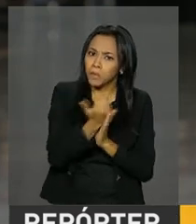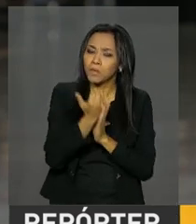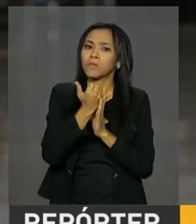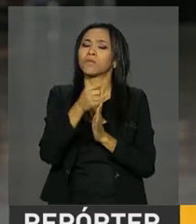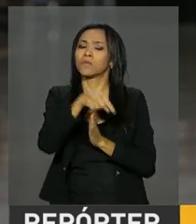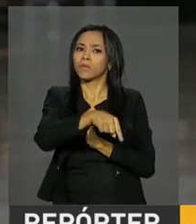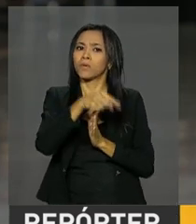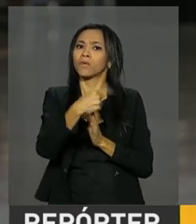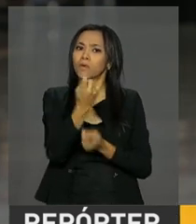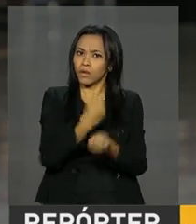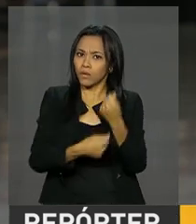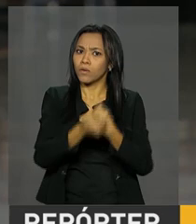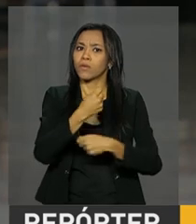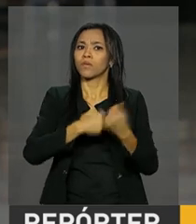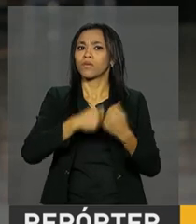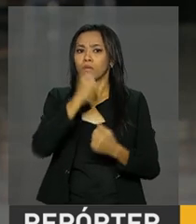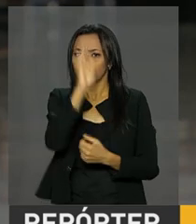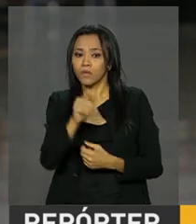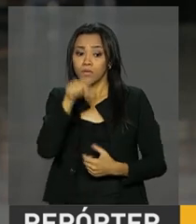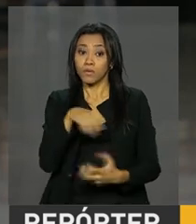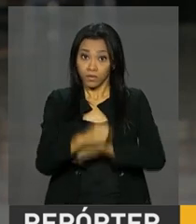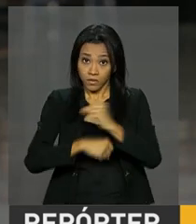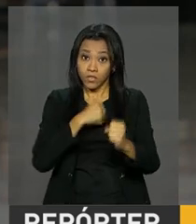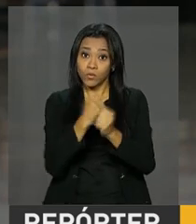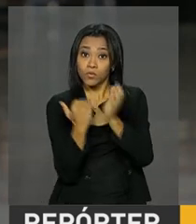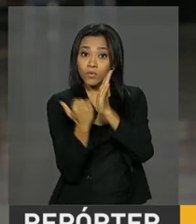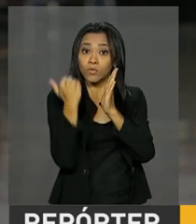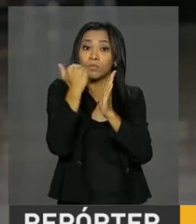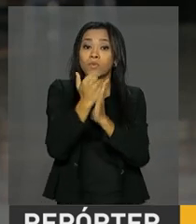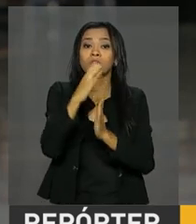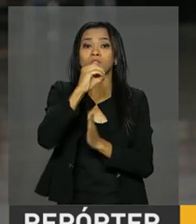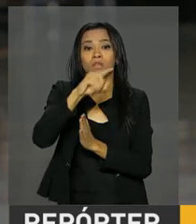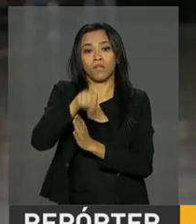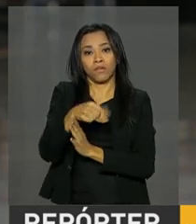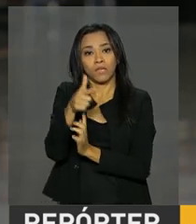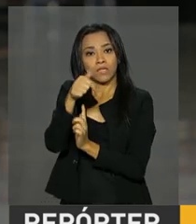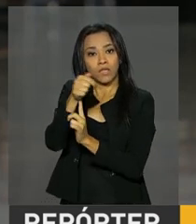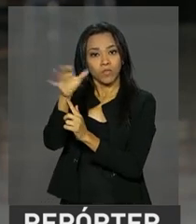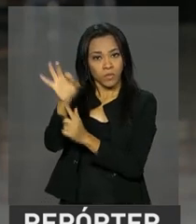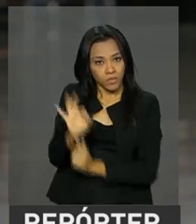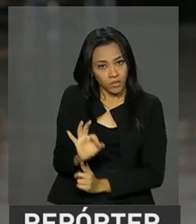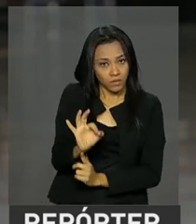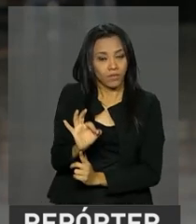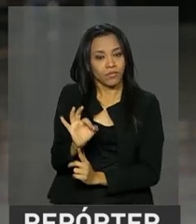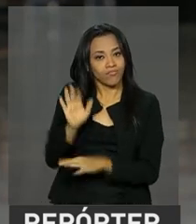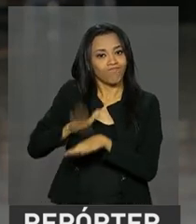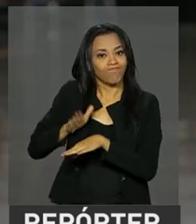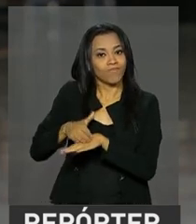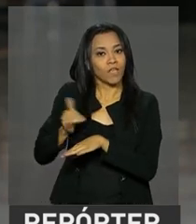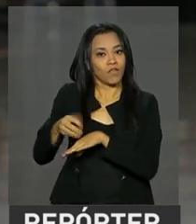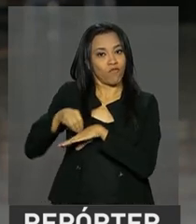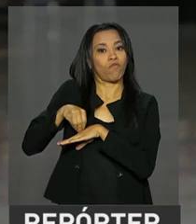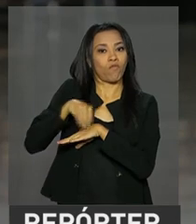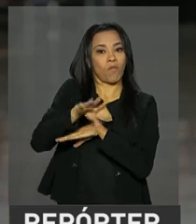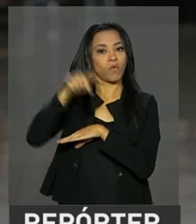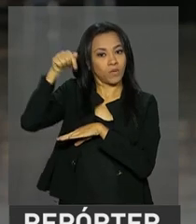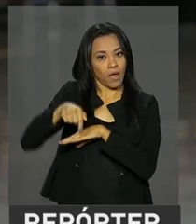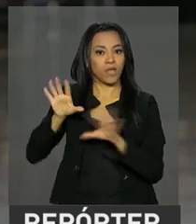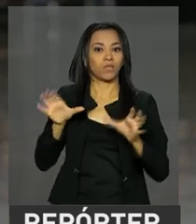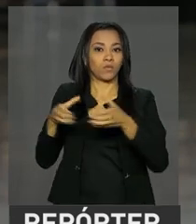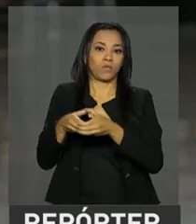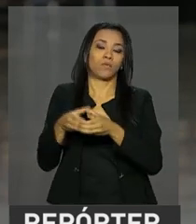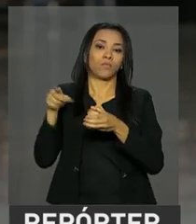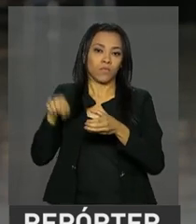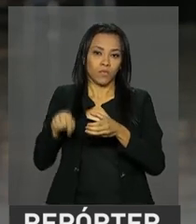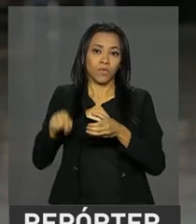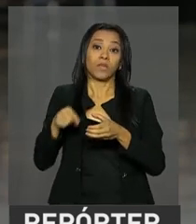brasileira para este ano subiu para 0,7 por segundo essa organização internacional que